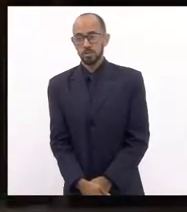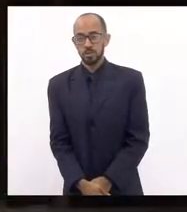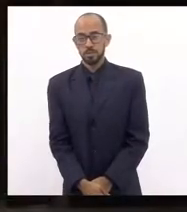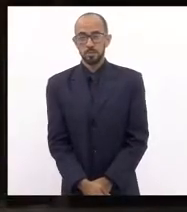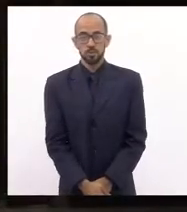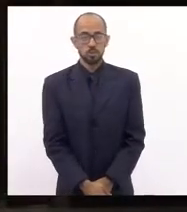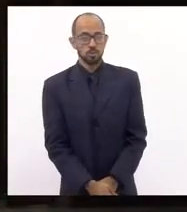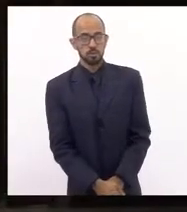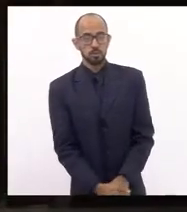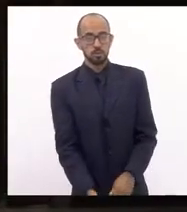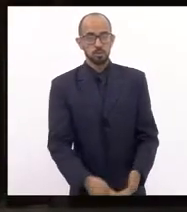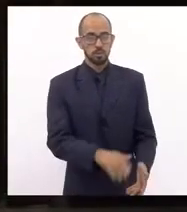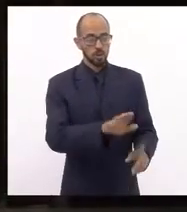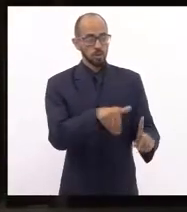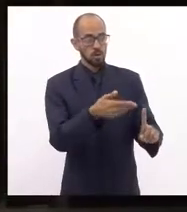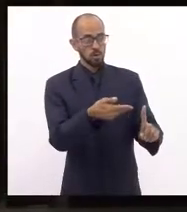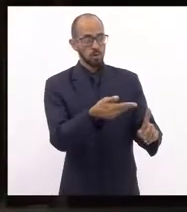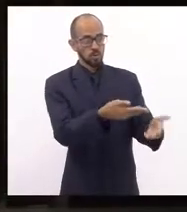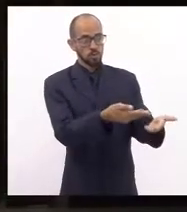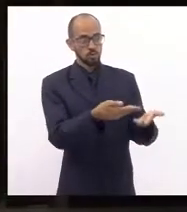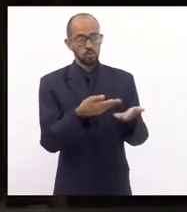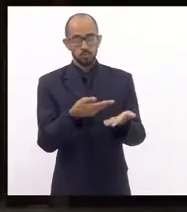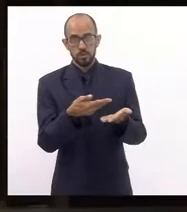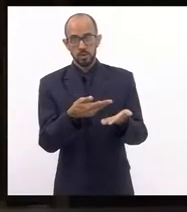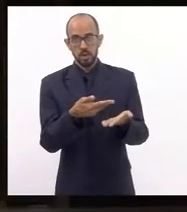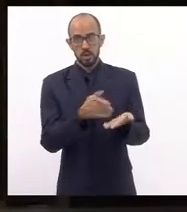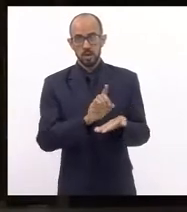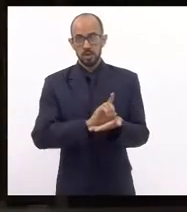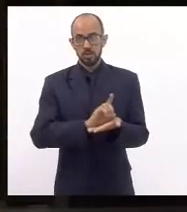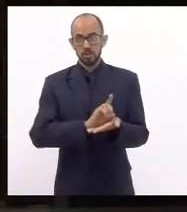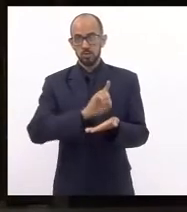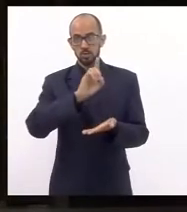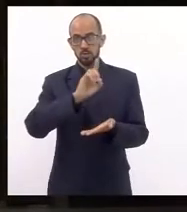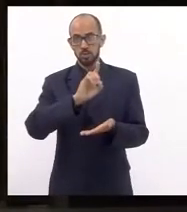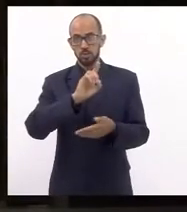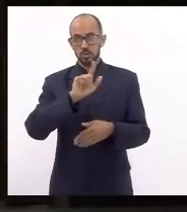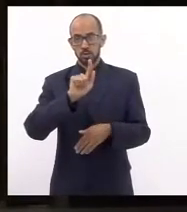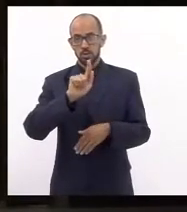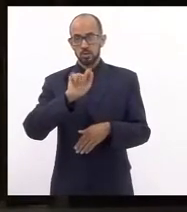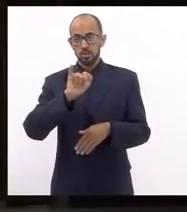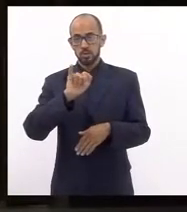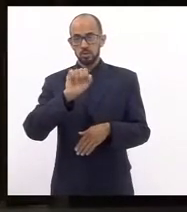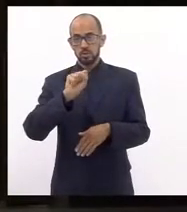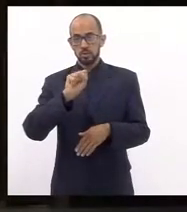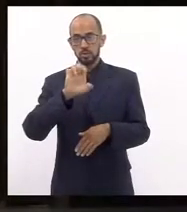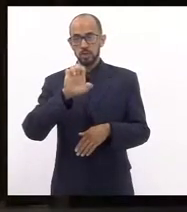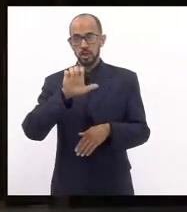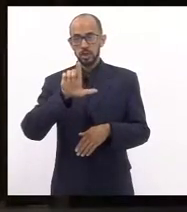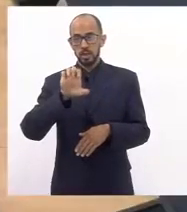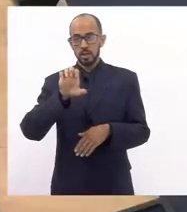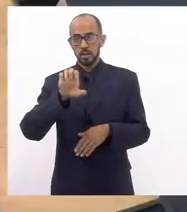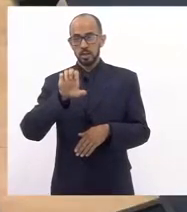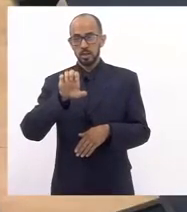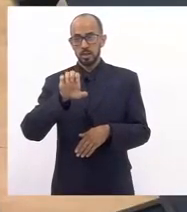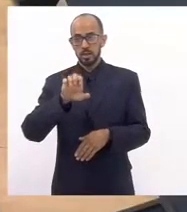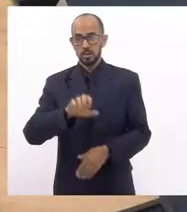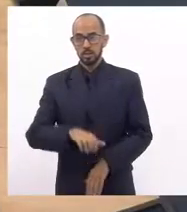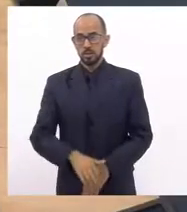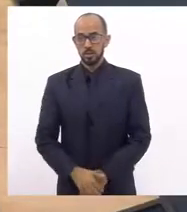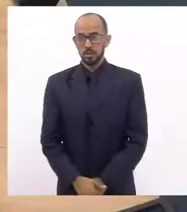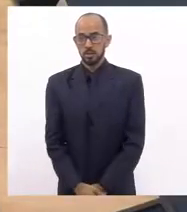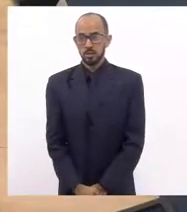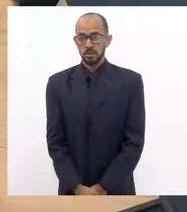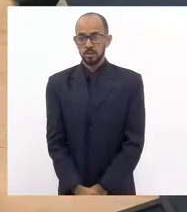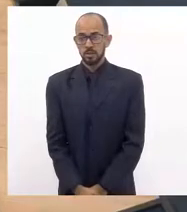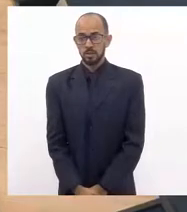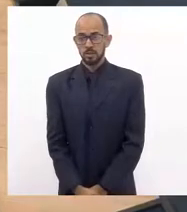Tenho a honra de chamar a excelentíssima doutora Gisele de Oliveira Ribeiro.